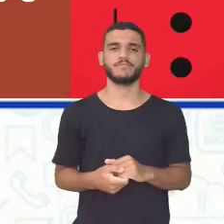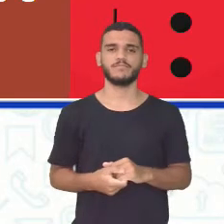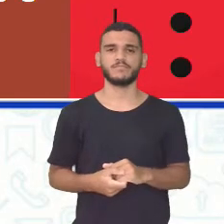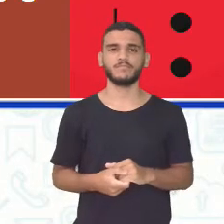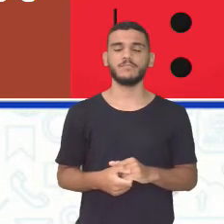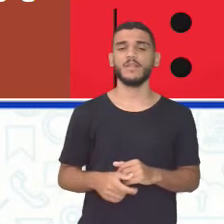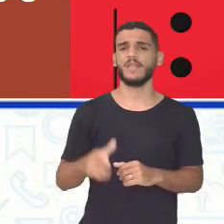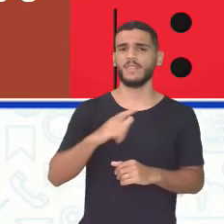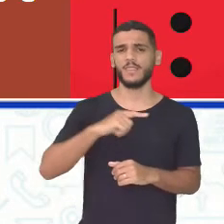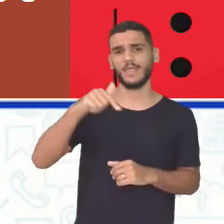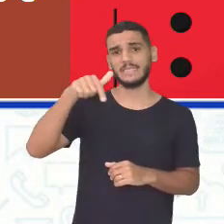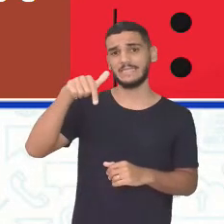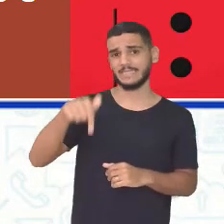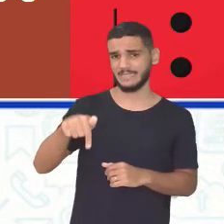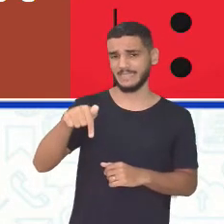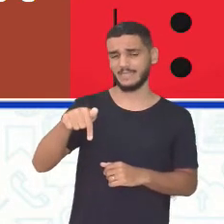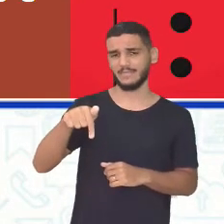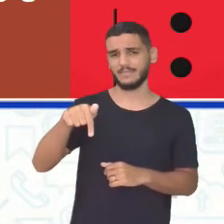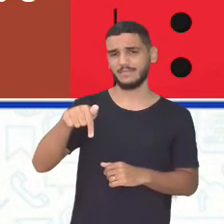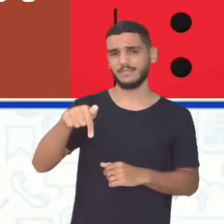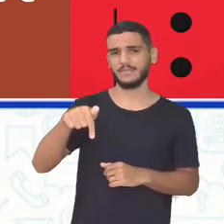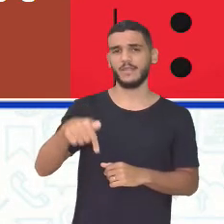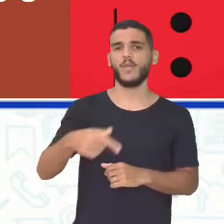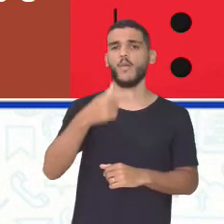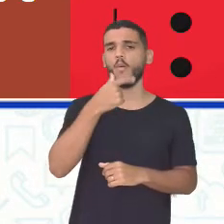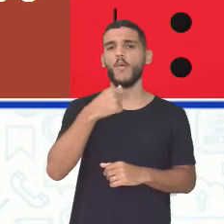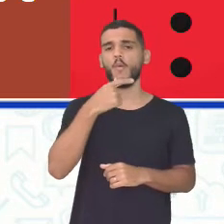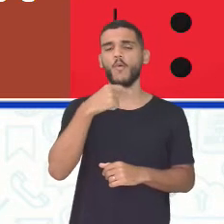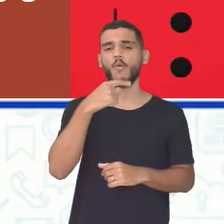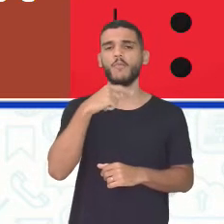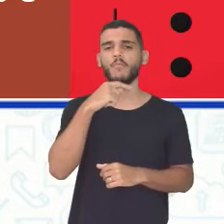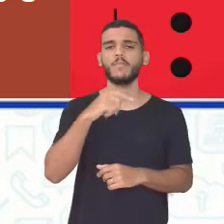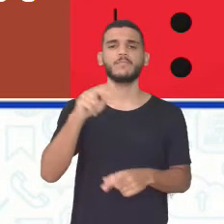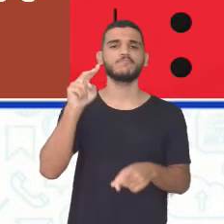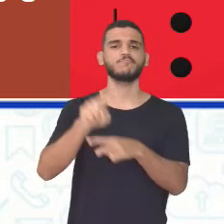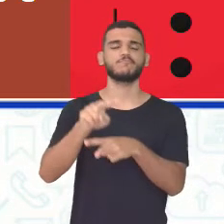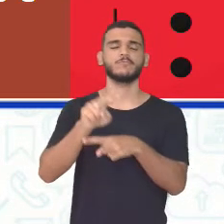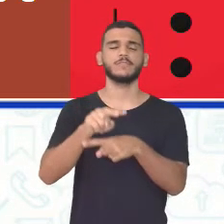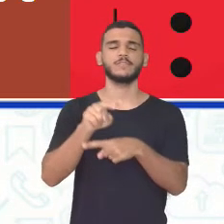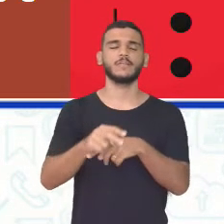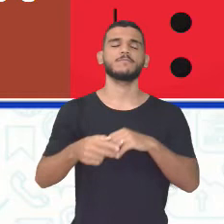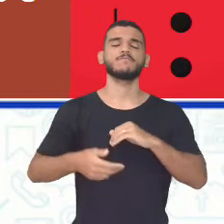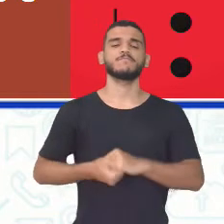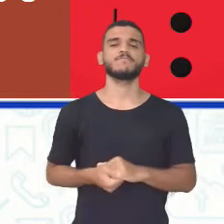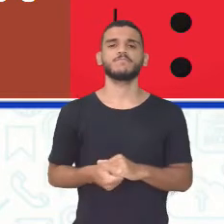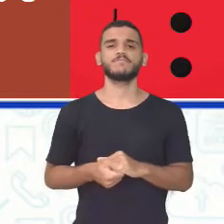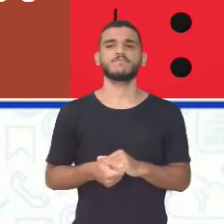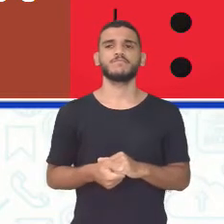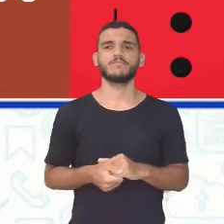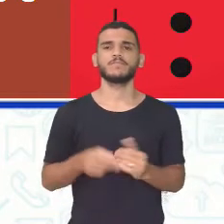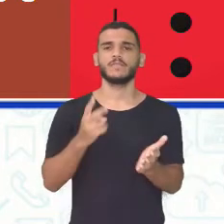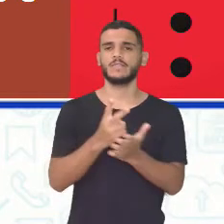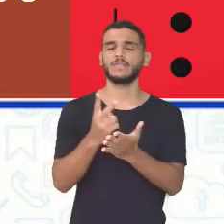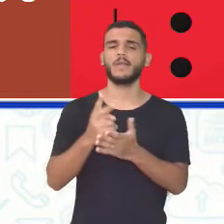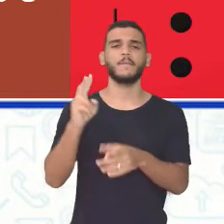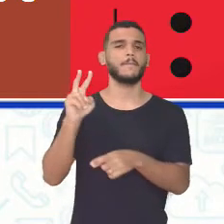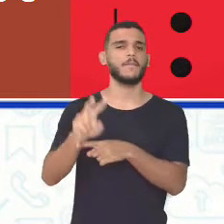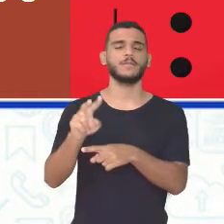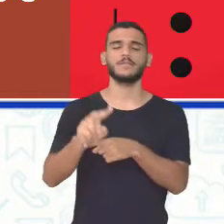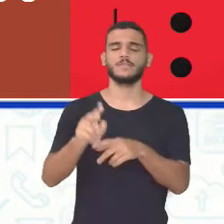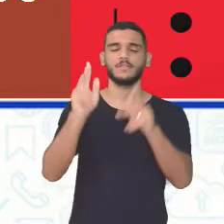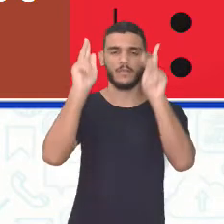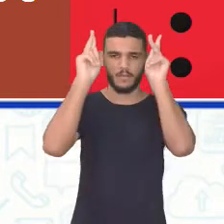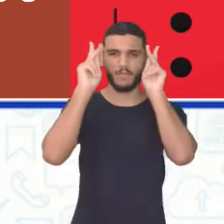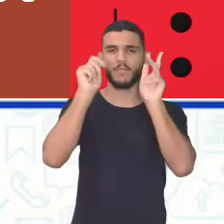puseram 7 guardas, né? Colocaram os 7 guardas ao redor da princesa, para que eles a protegessem. O